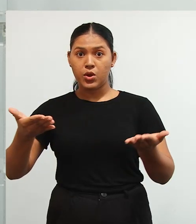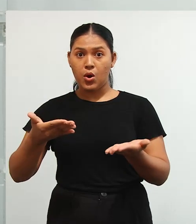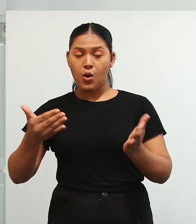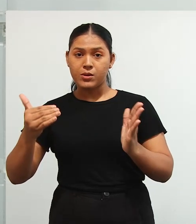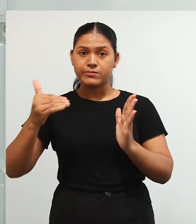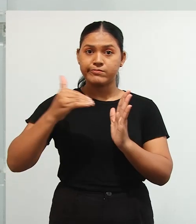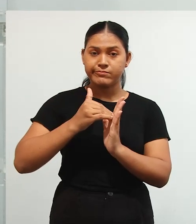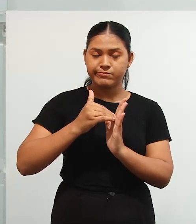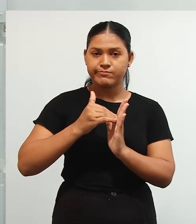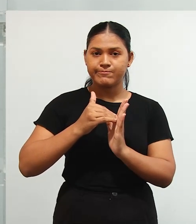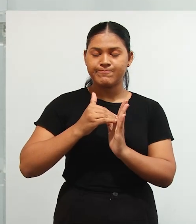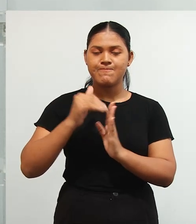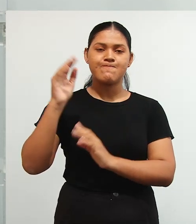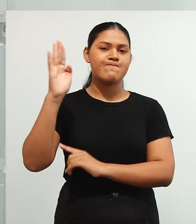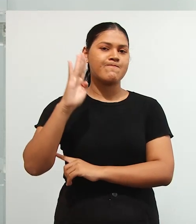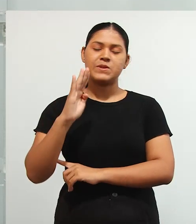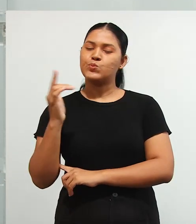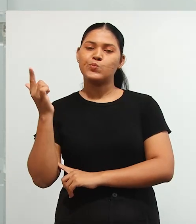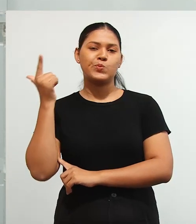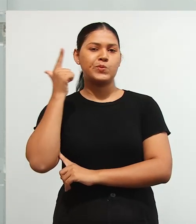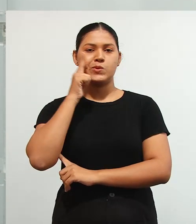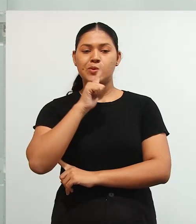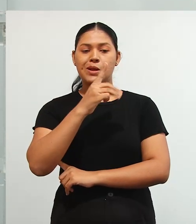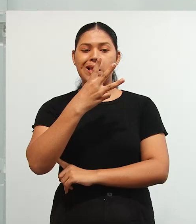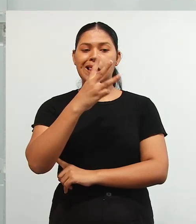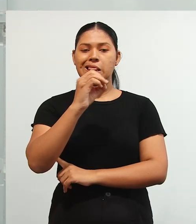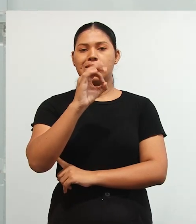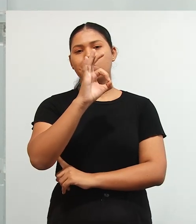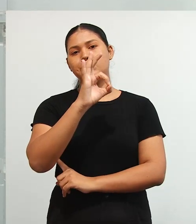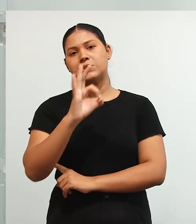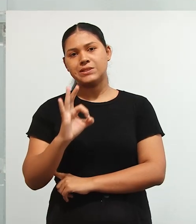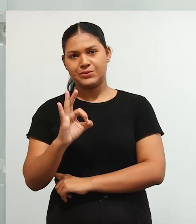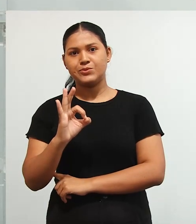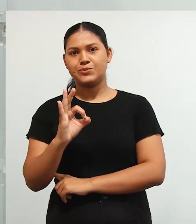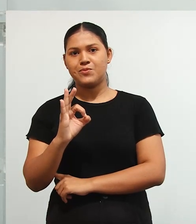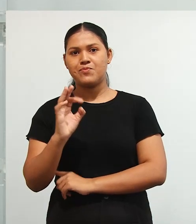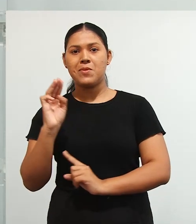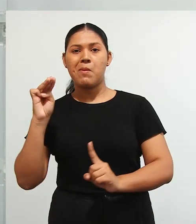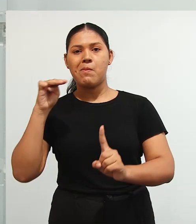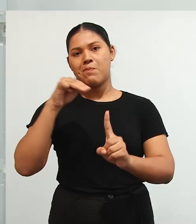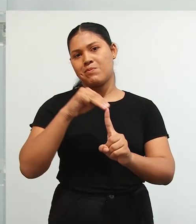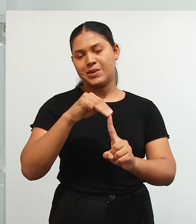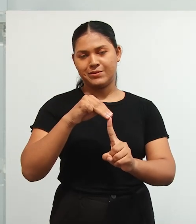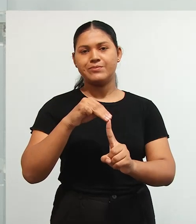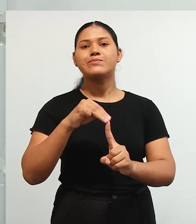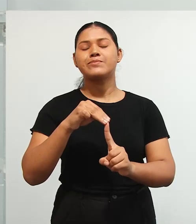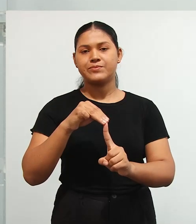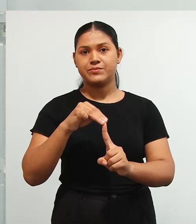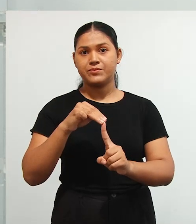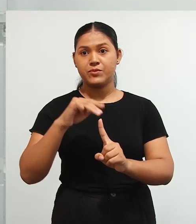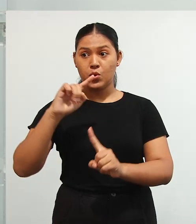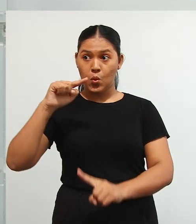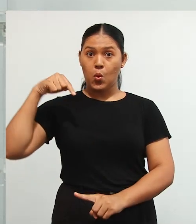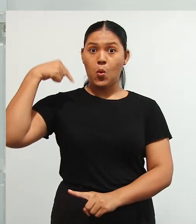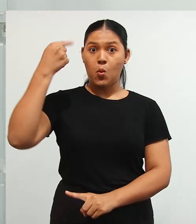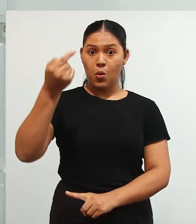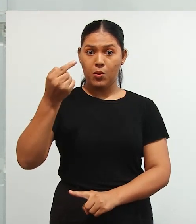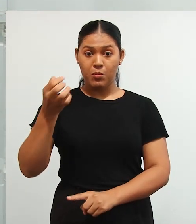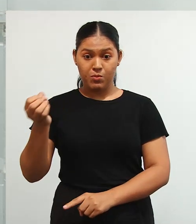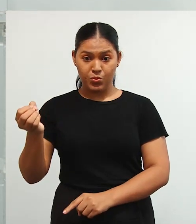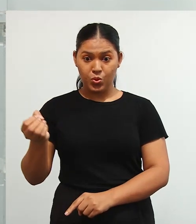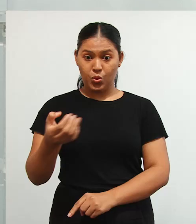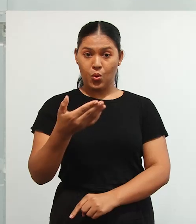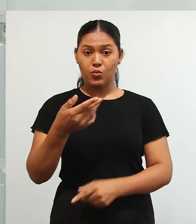não alcançou 30% das metas lá estabelecidas. Portanto, o desafio que nós temos para o próximo Plano Nacional de Educação, ele é